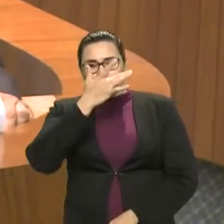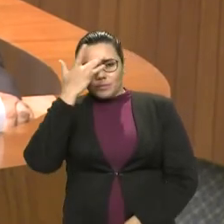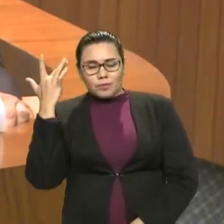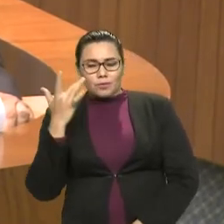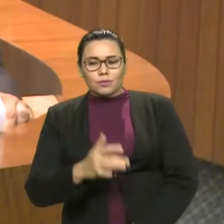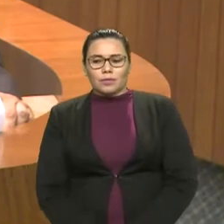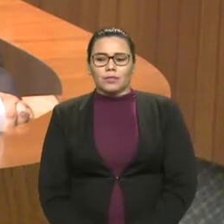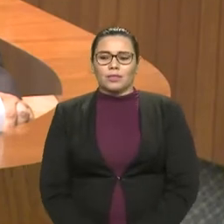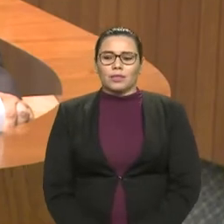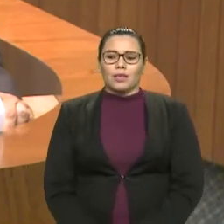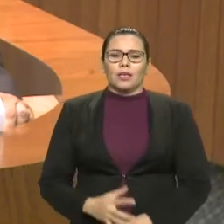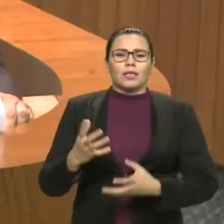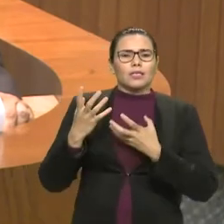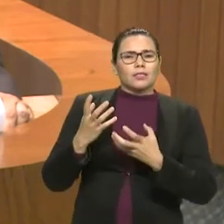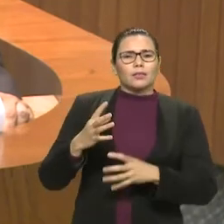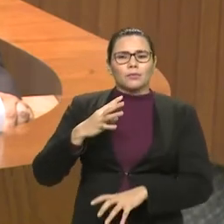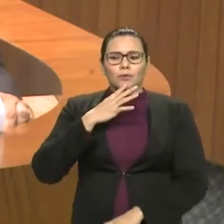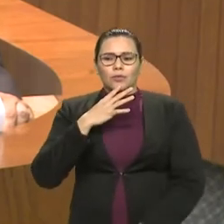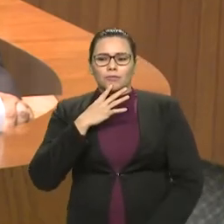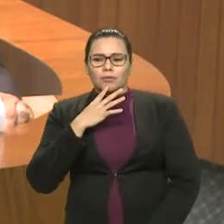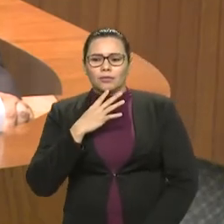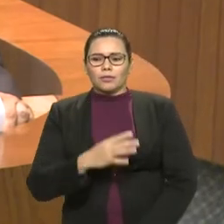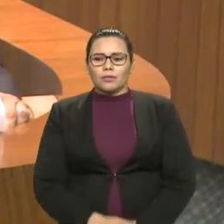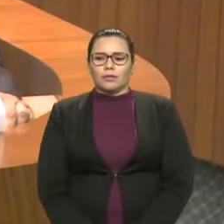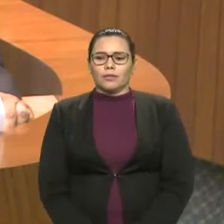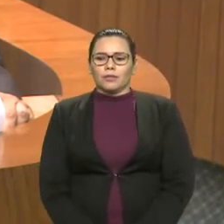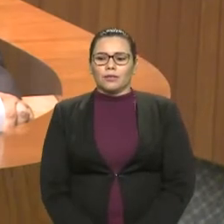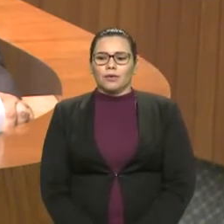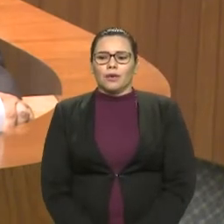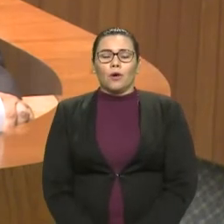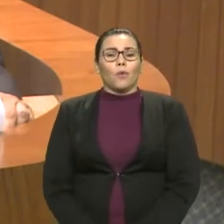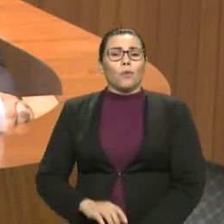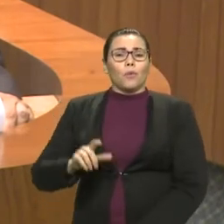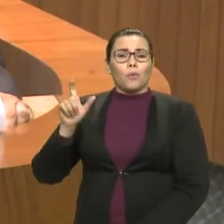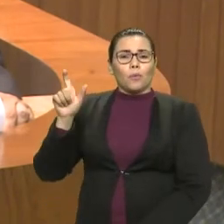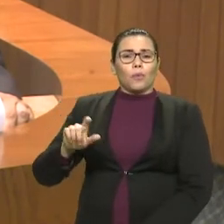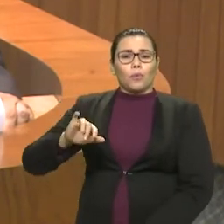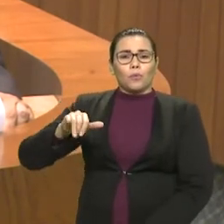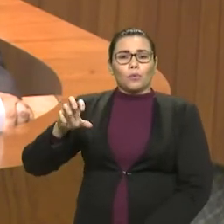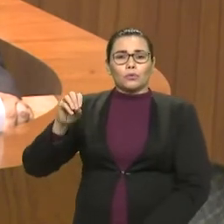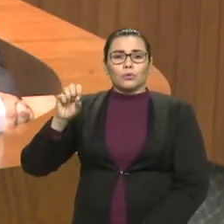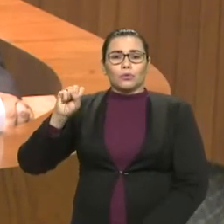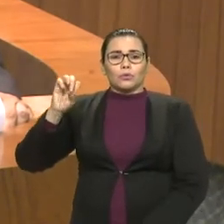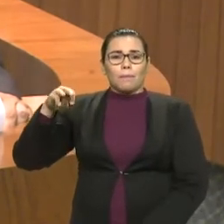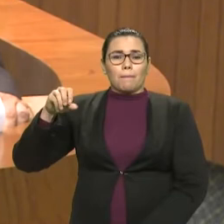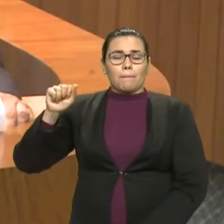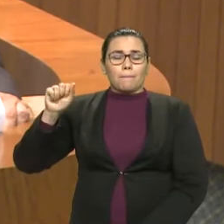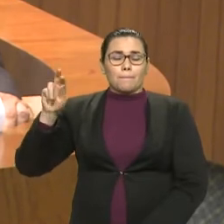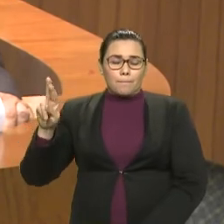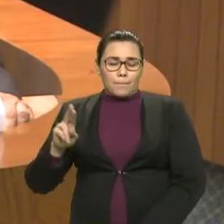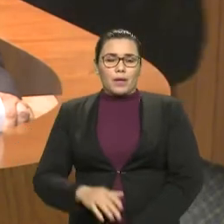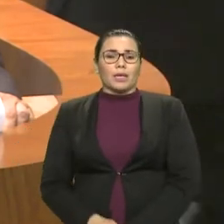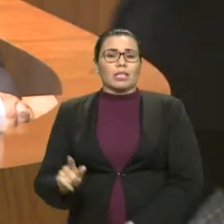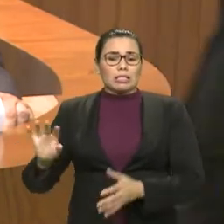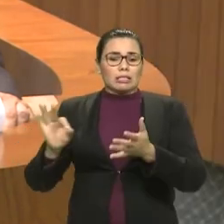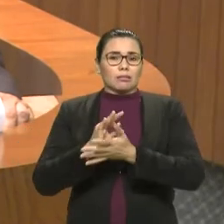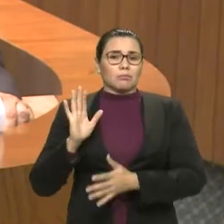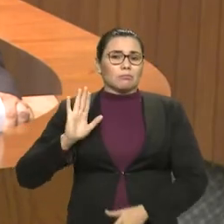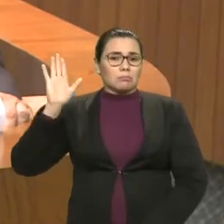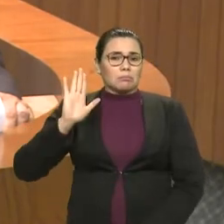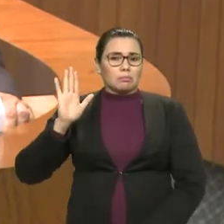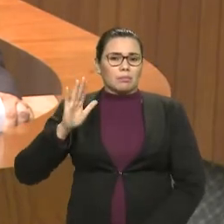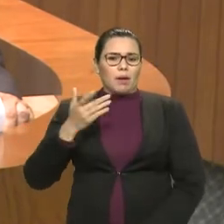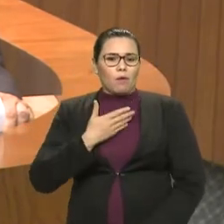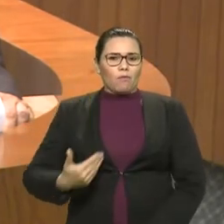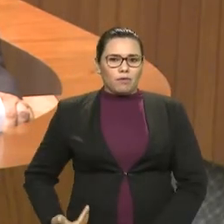conheceram na oportunidade o nosso pré-candidato a vereador Josimar de maranhãozinho vocês vão observar o realmente é